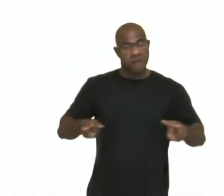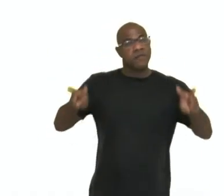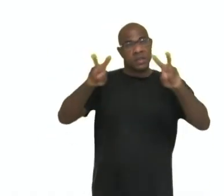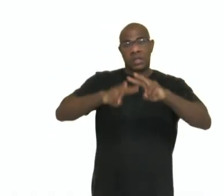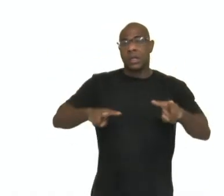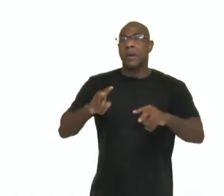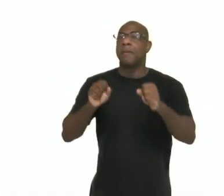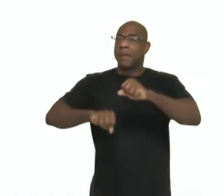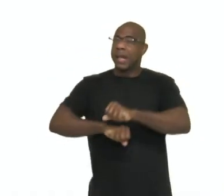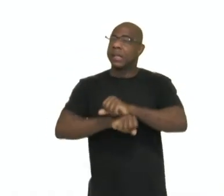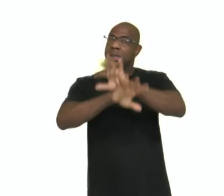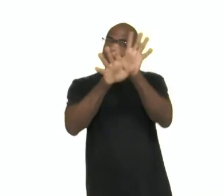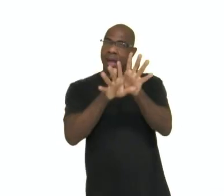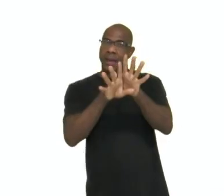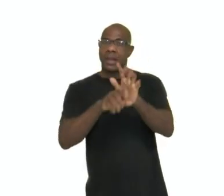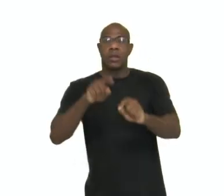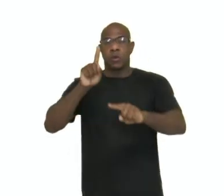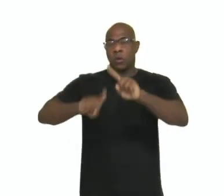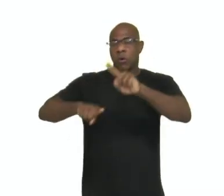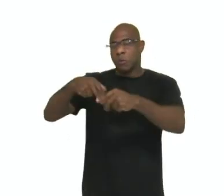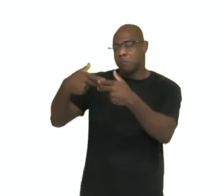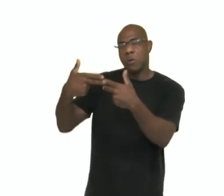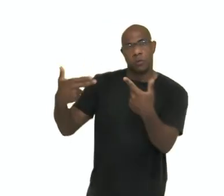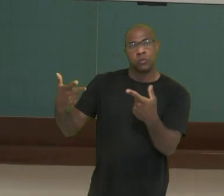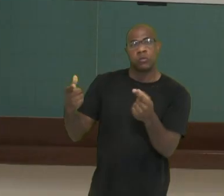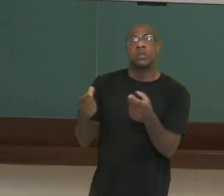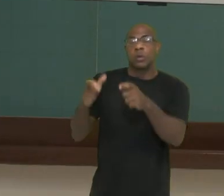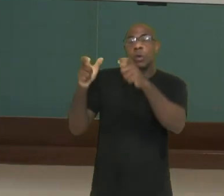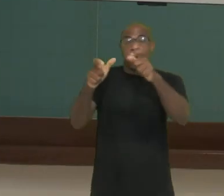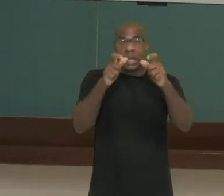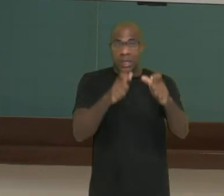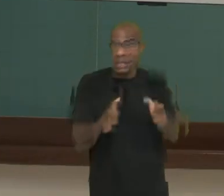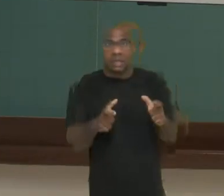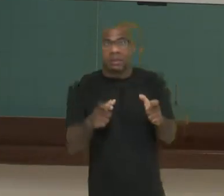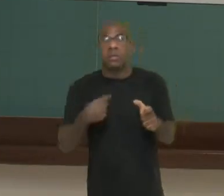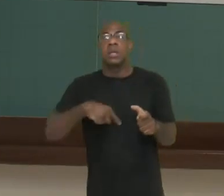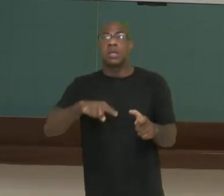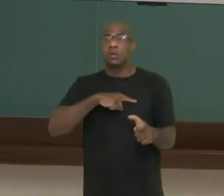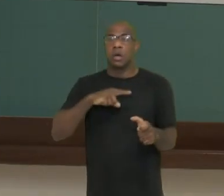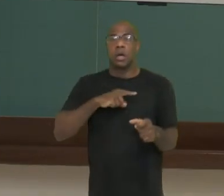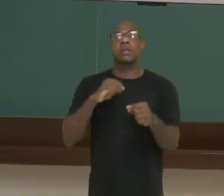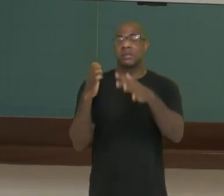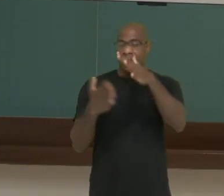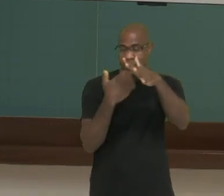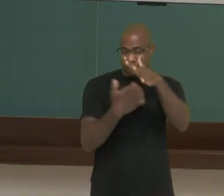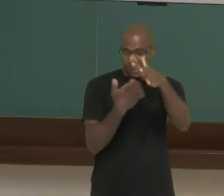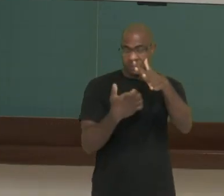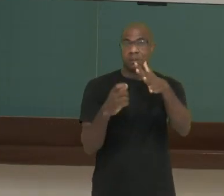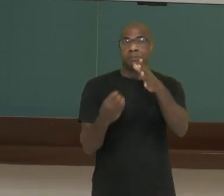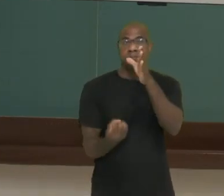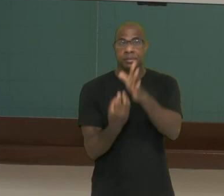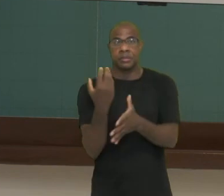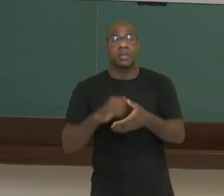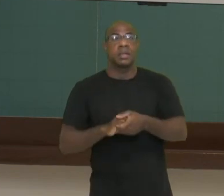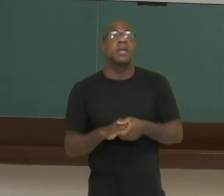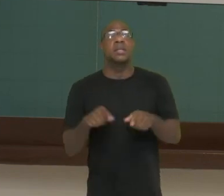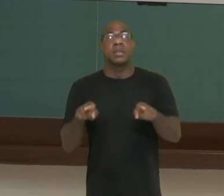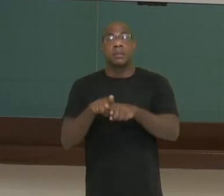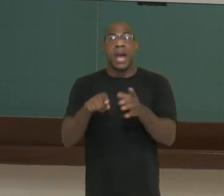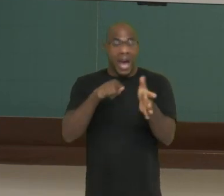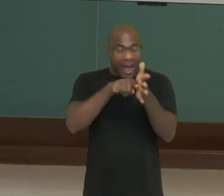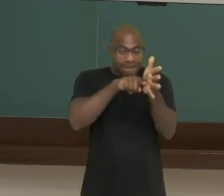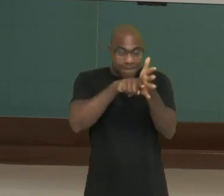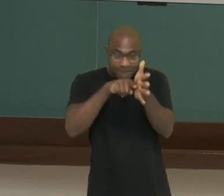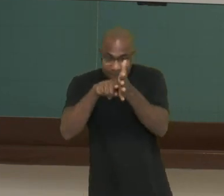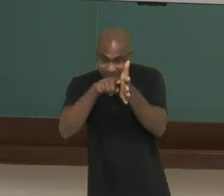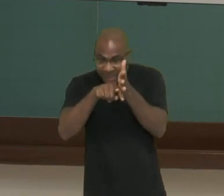mais clara sobre o produto ou a localização que eu quero naquele nosso negócio. A interpretação da pesquisa de mercado